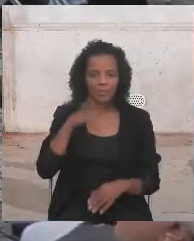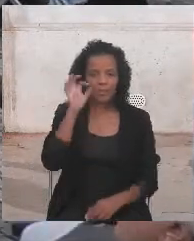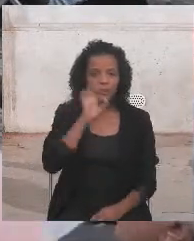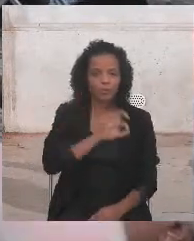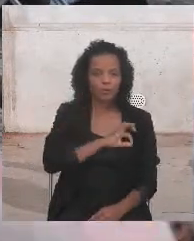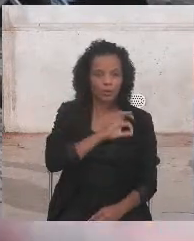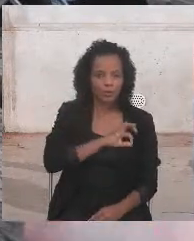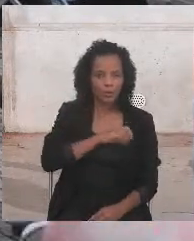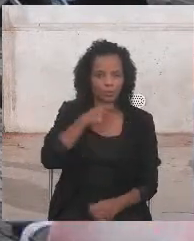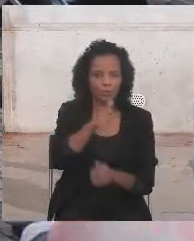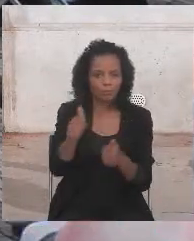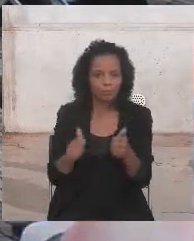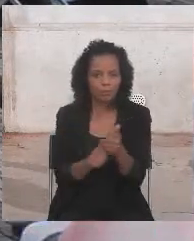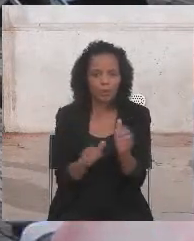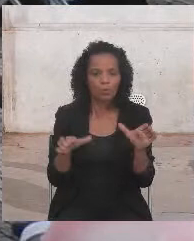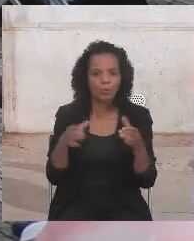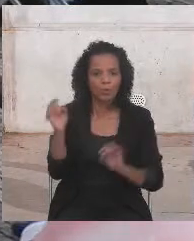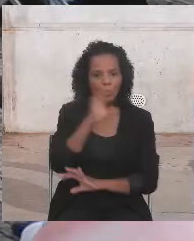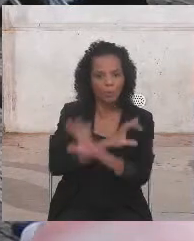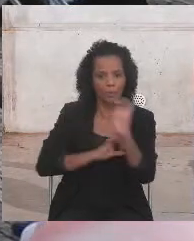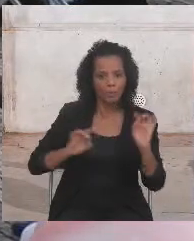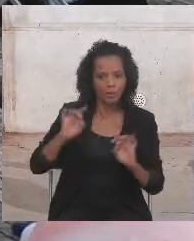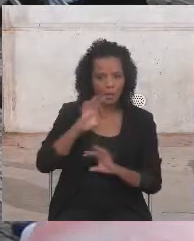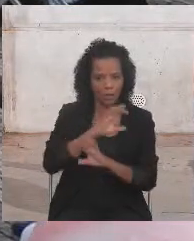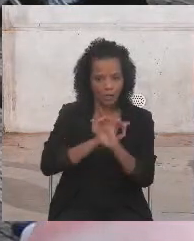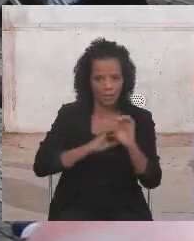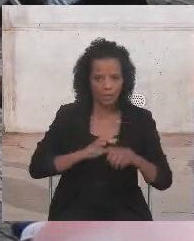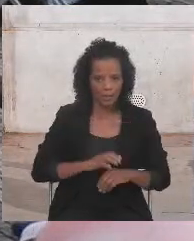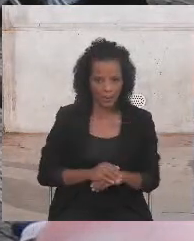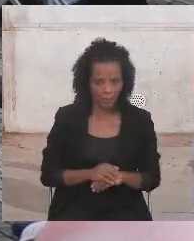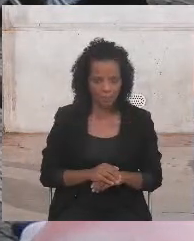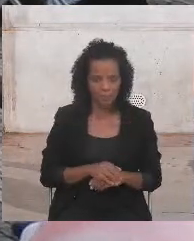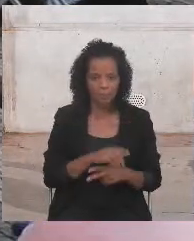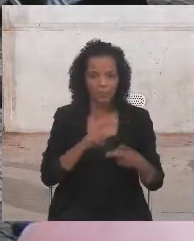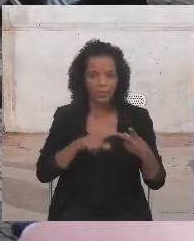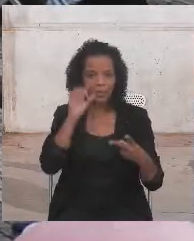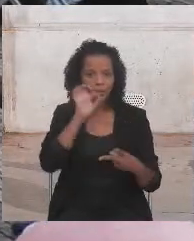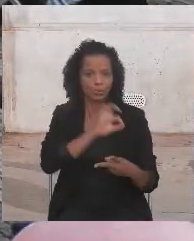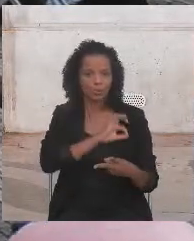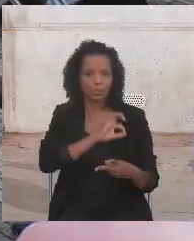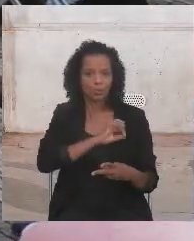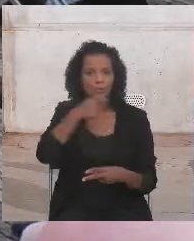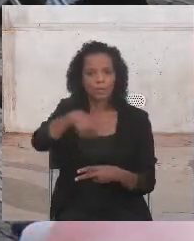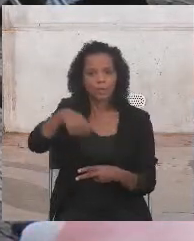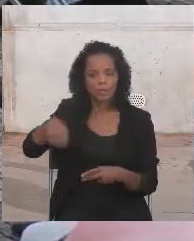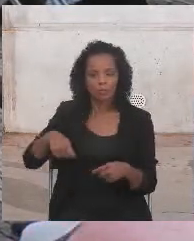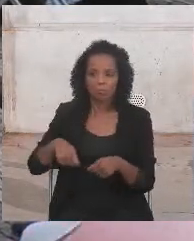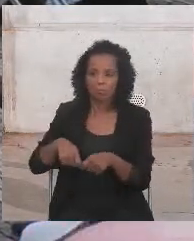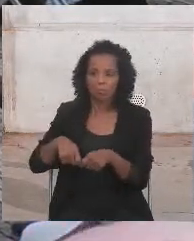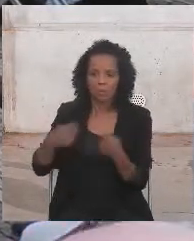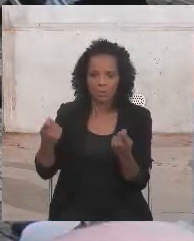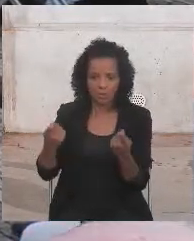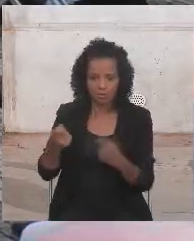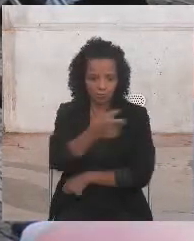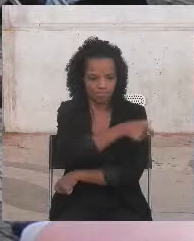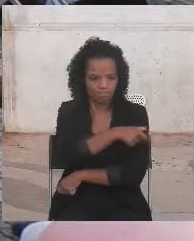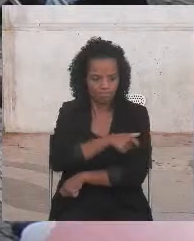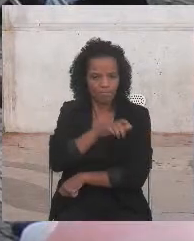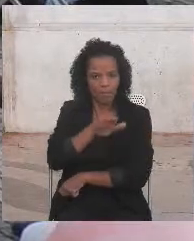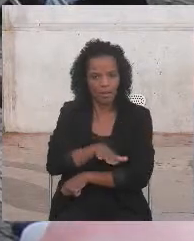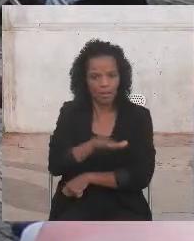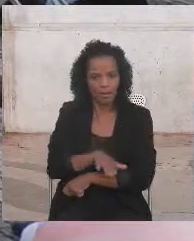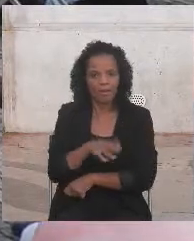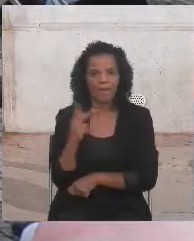Senhor Vice-Presidente da Comissão Europeia, Margarita Skinas, senhores presidentes dos partidos com representação